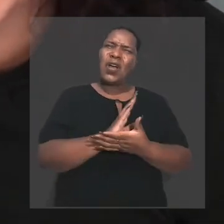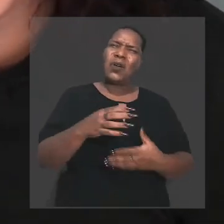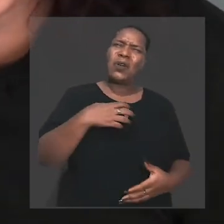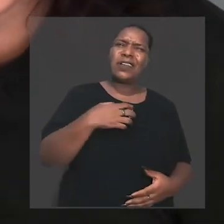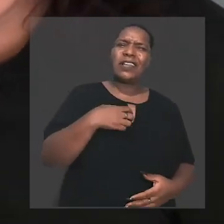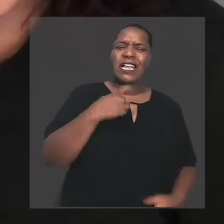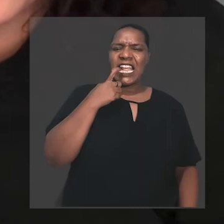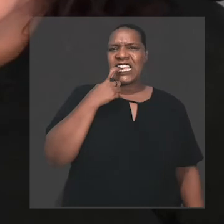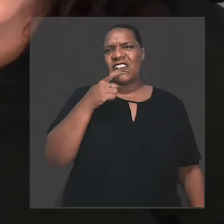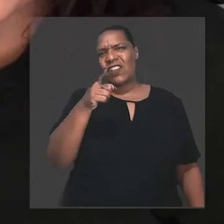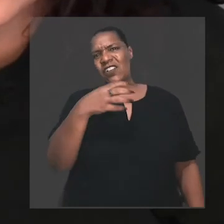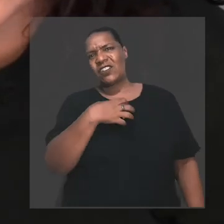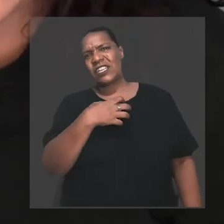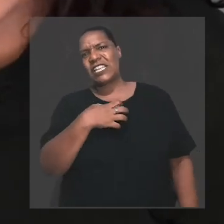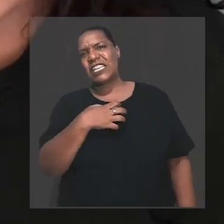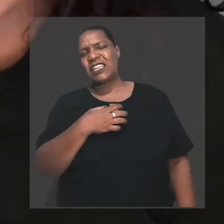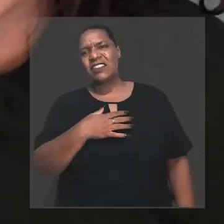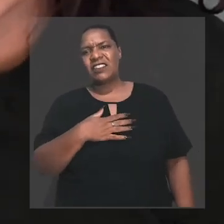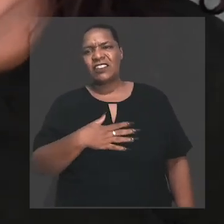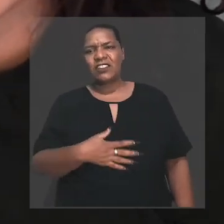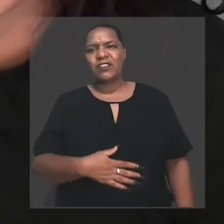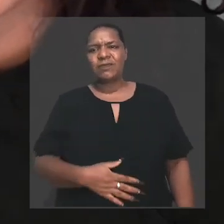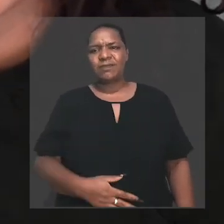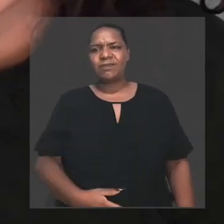de alguma forma, eu até invejo o que você sente.